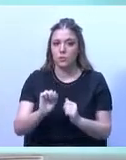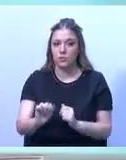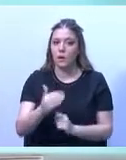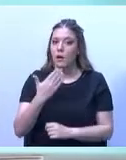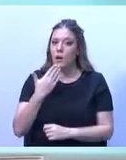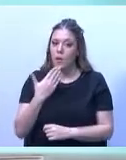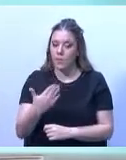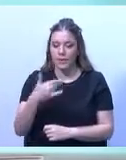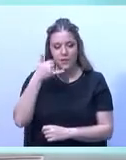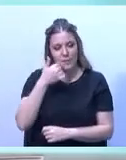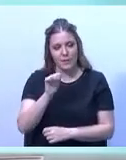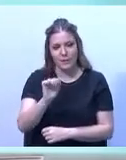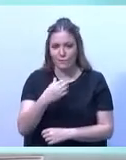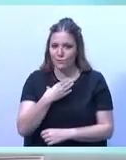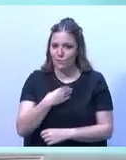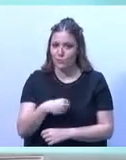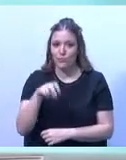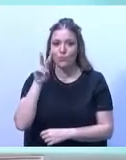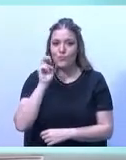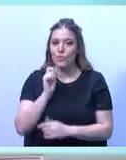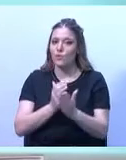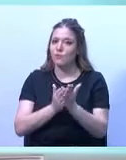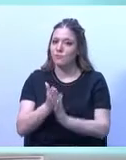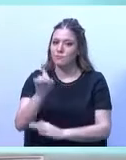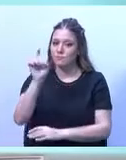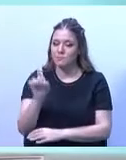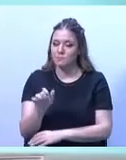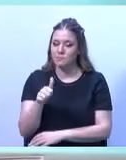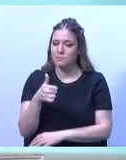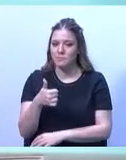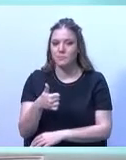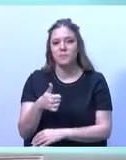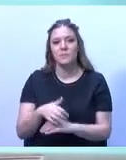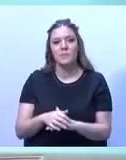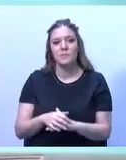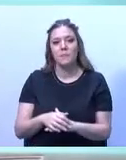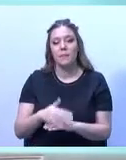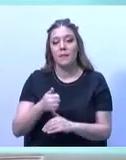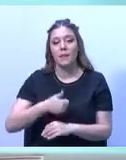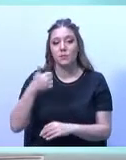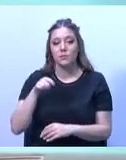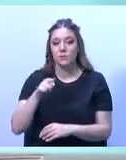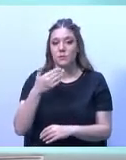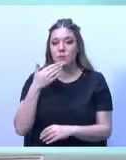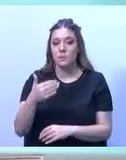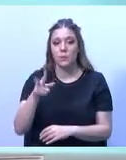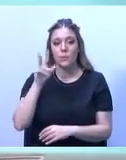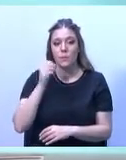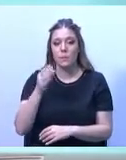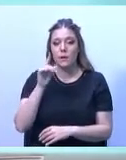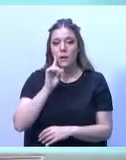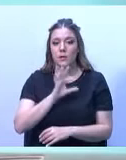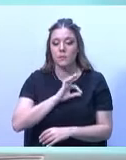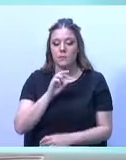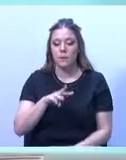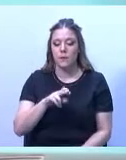Muito obrigada pela sua chamada, foi um gosto ouvi-lo e continuação de um excelente dia. As melhoras para si, muito obrigada. Vamos ouvir então mais uma